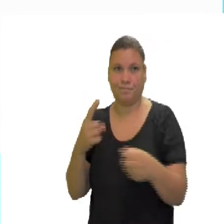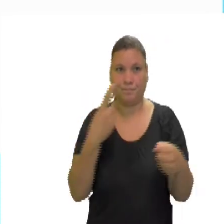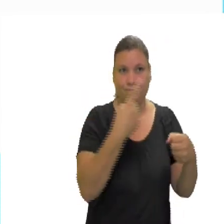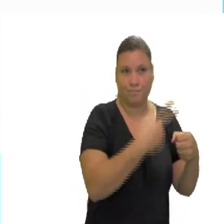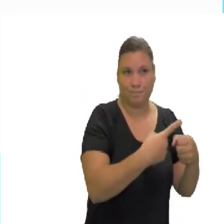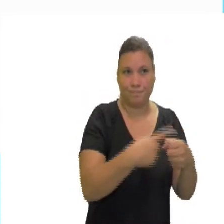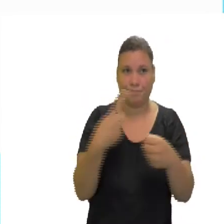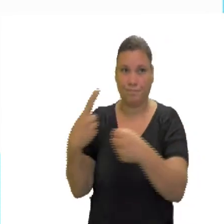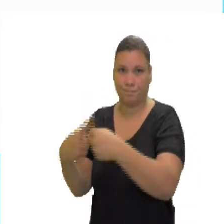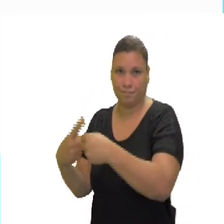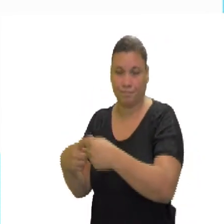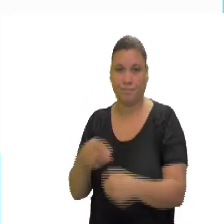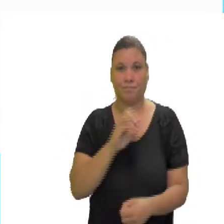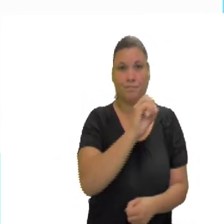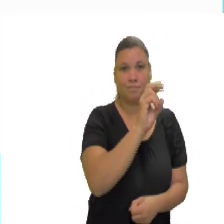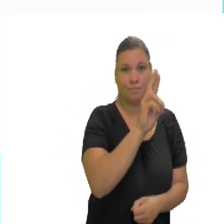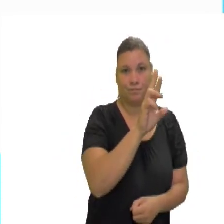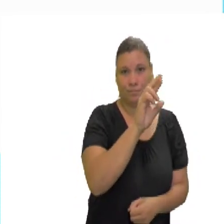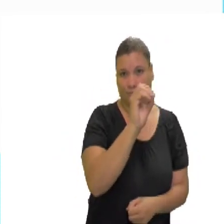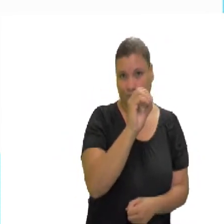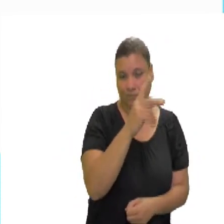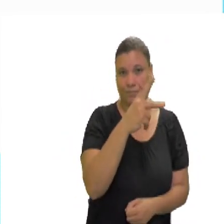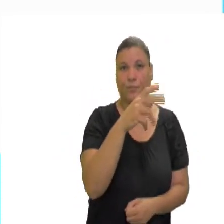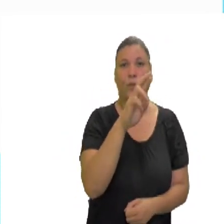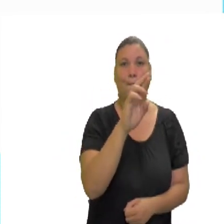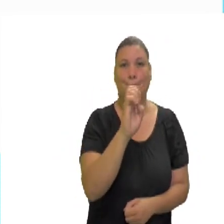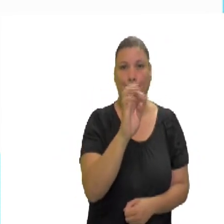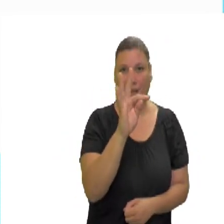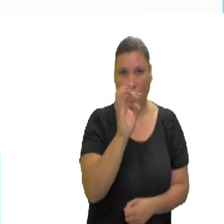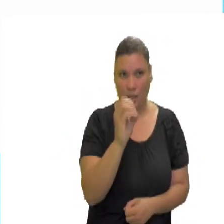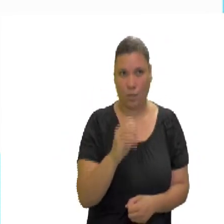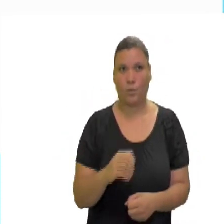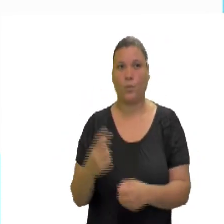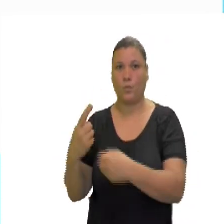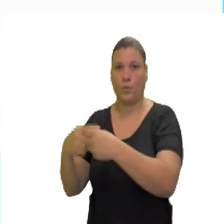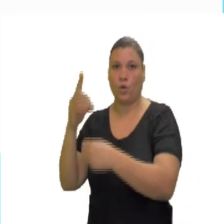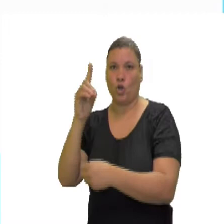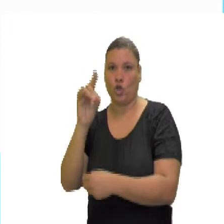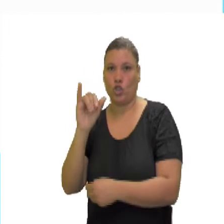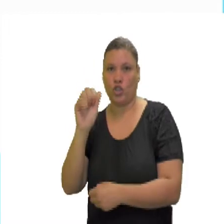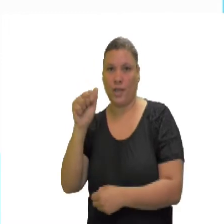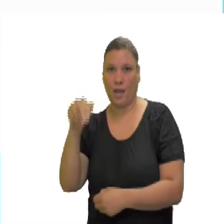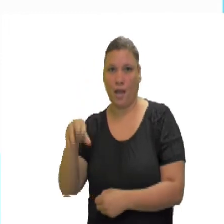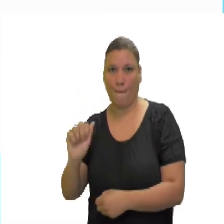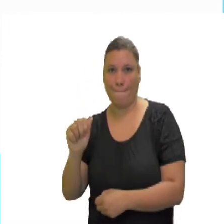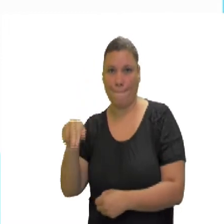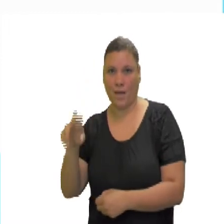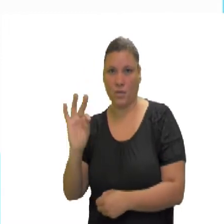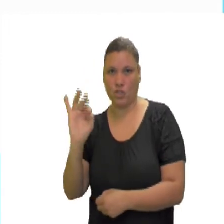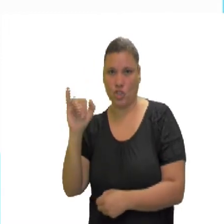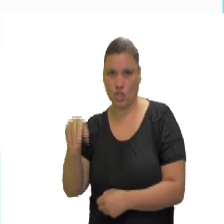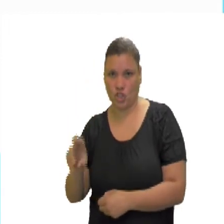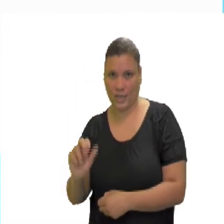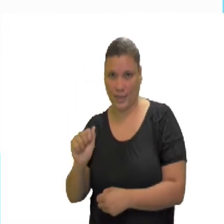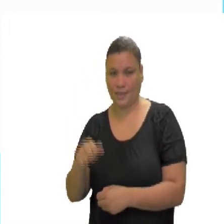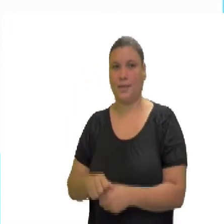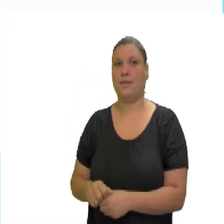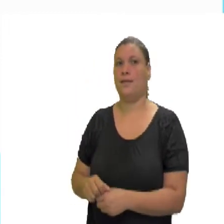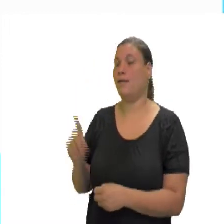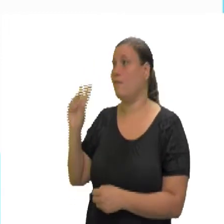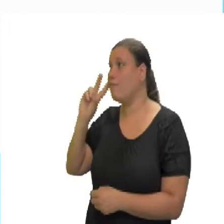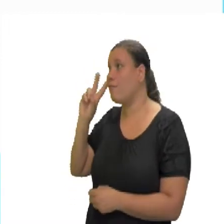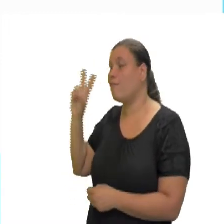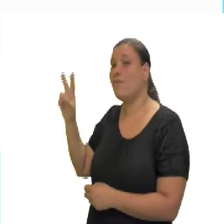aí. 8 dias de bicicleta, 27 dias a pé, 4 dias de carro e 14 dias a cavalo. E olha só,